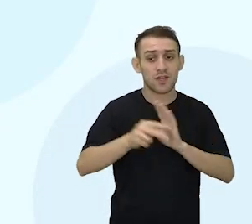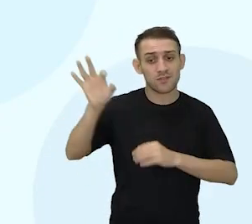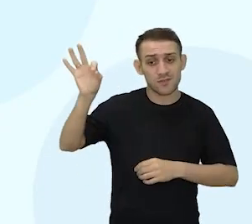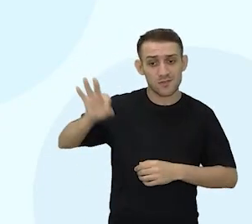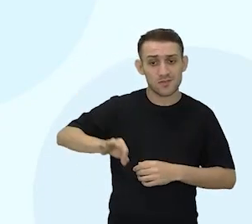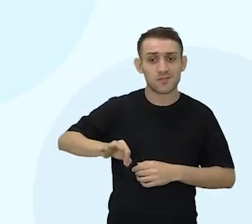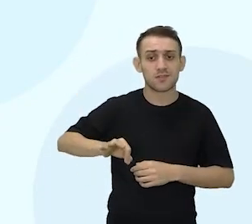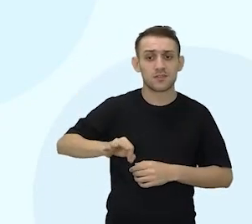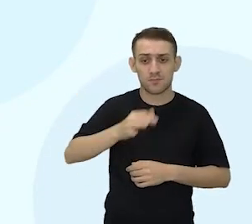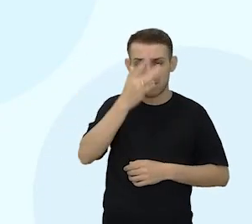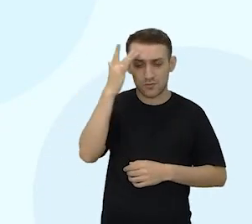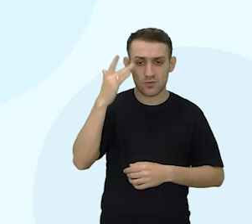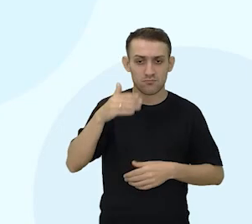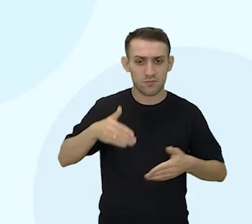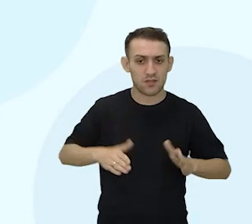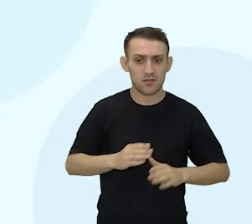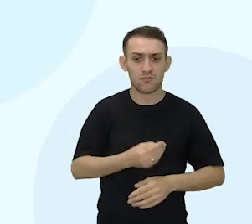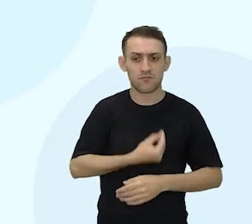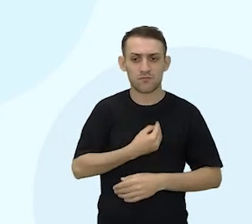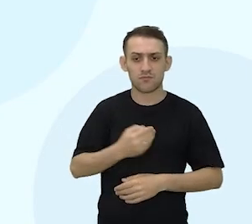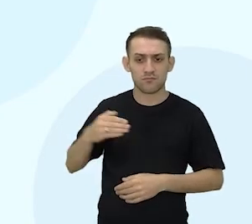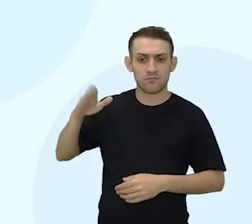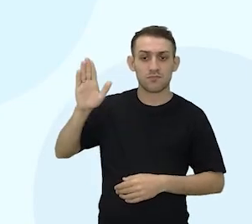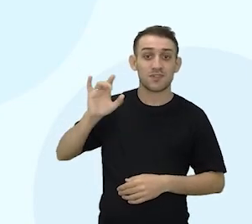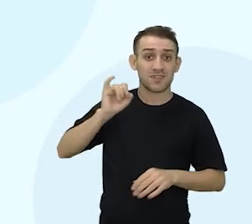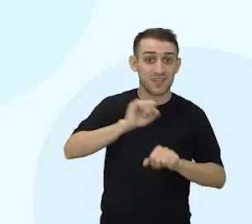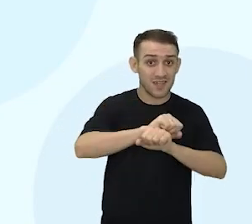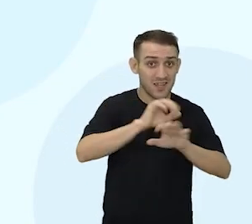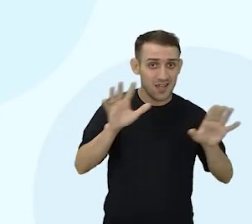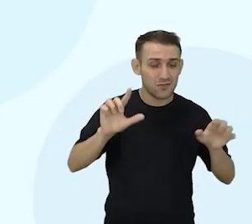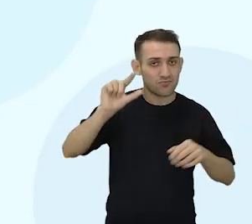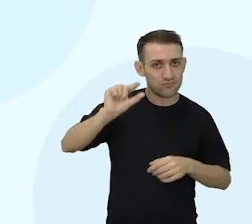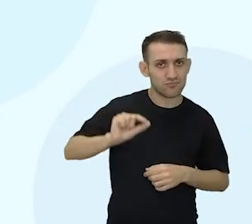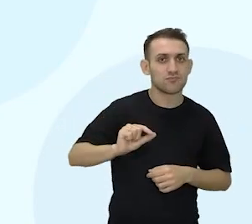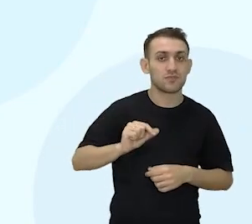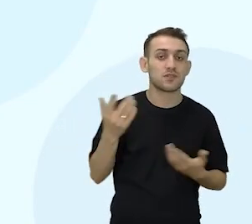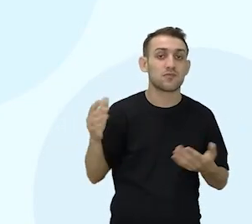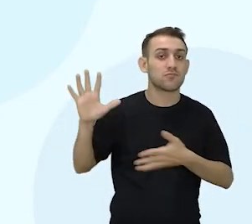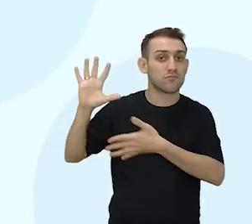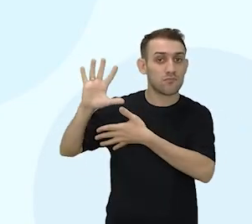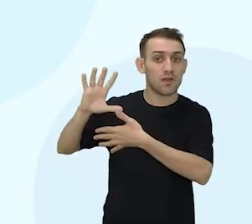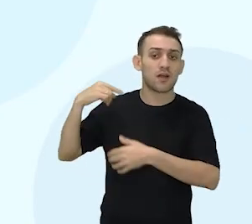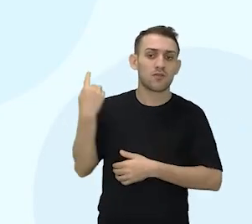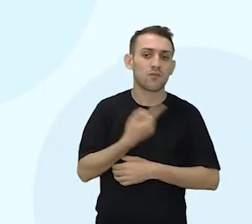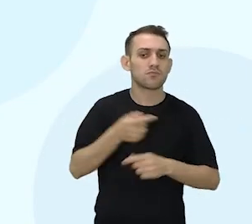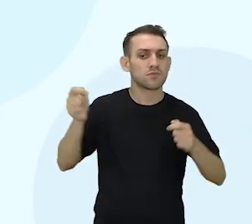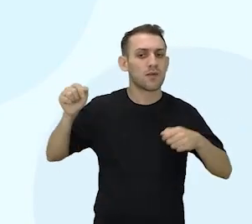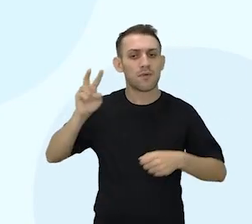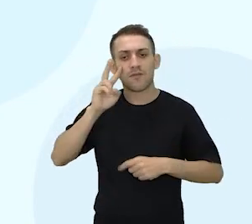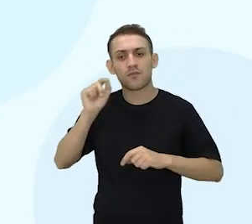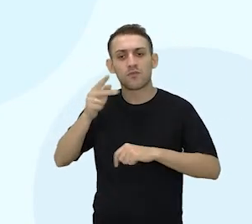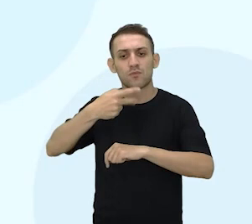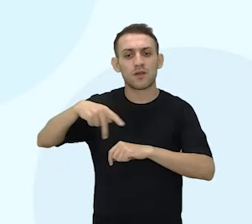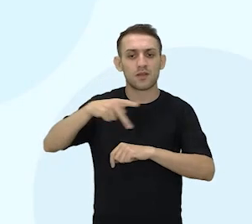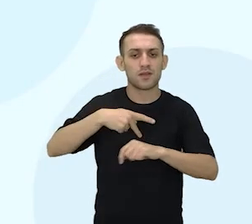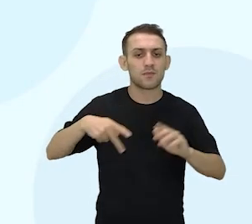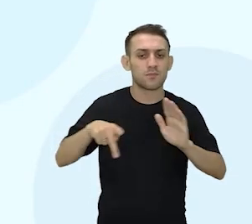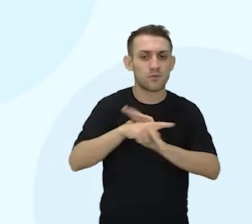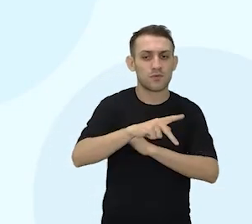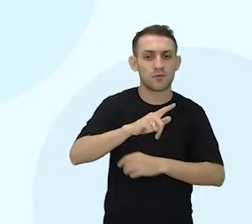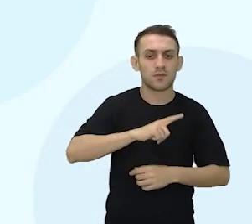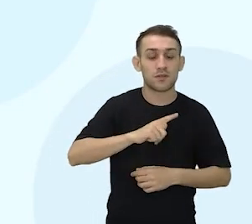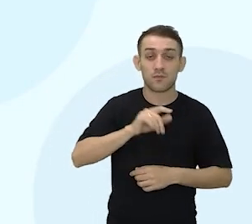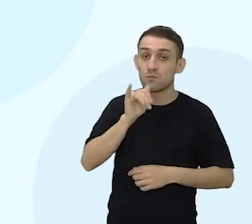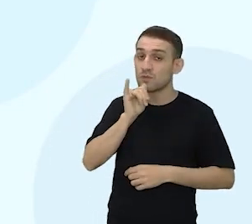de natalidade. Quanto mais claro, menor é essa taxa. Então, pelo mapa já dá para a gente ver que os países onde